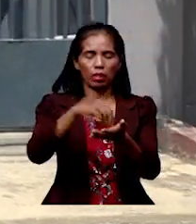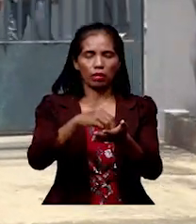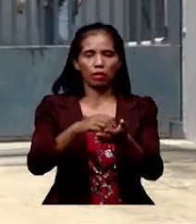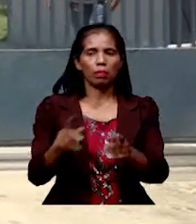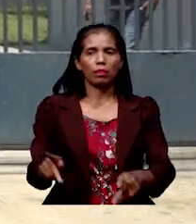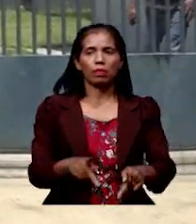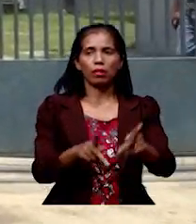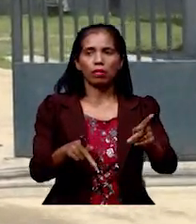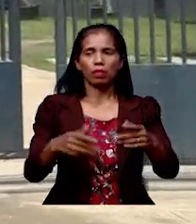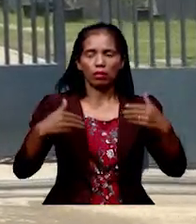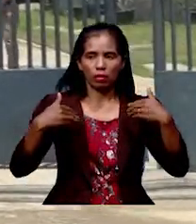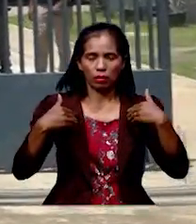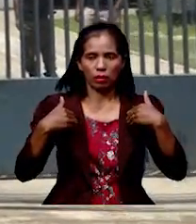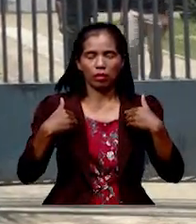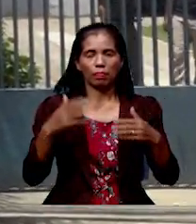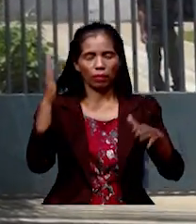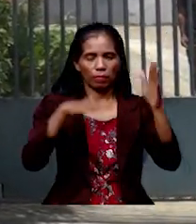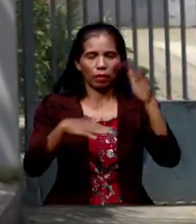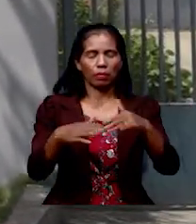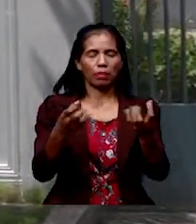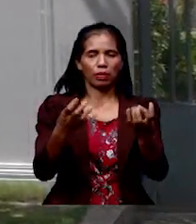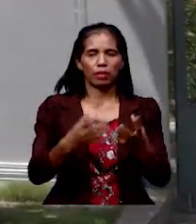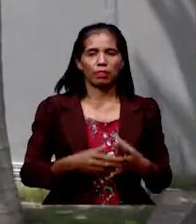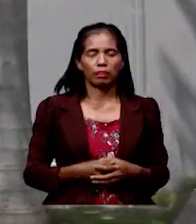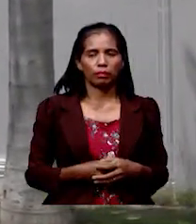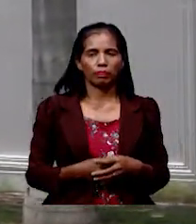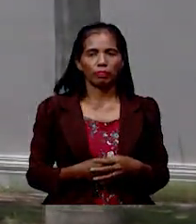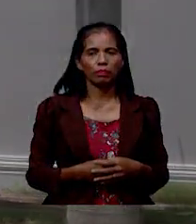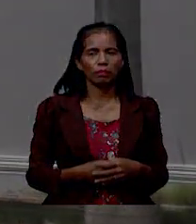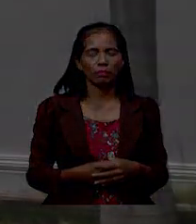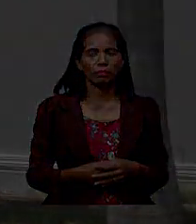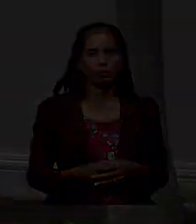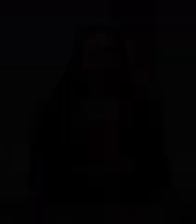rodeia moço especulação oi oin. Agustin da Costa, Zaim dos Santos, GMN.